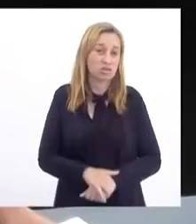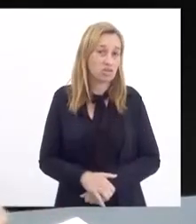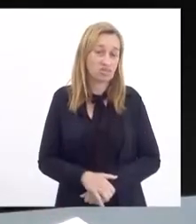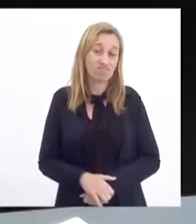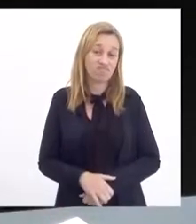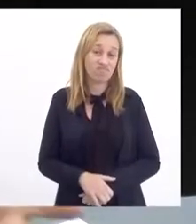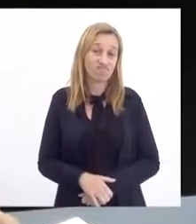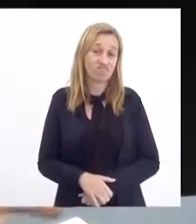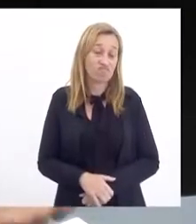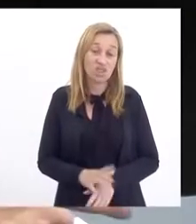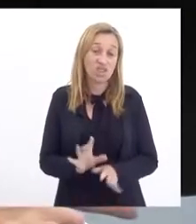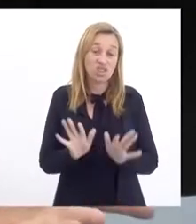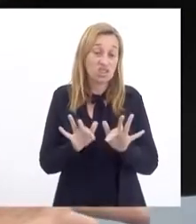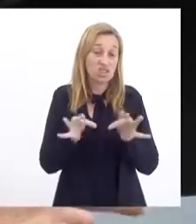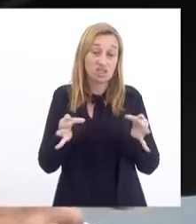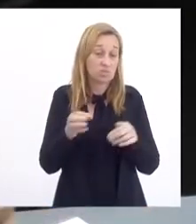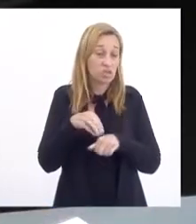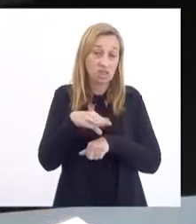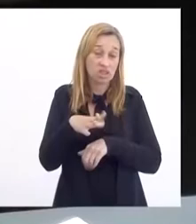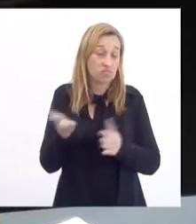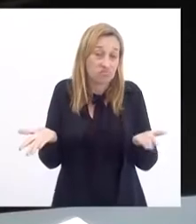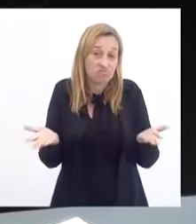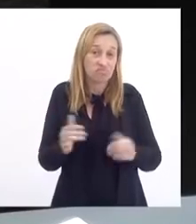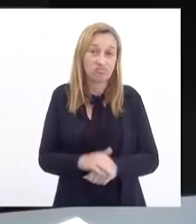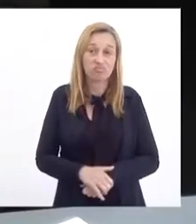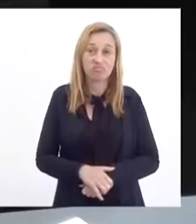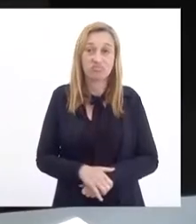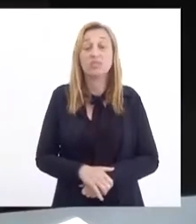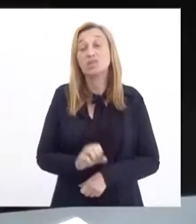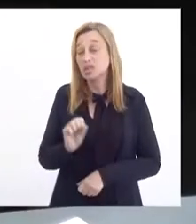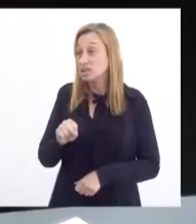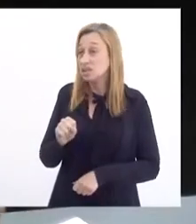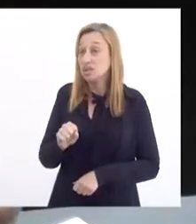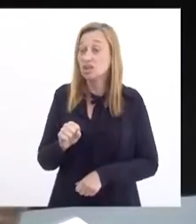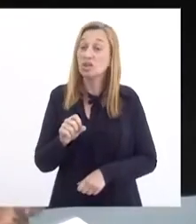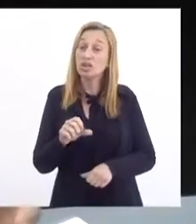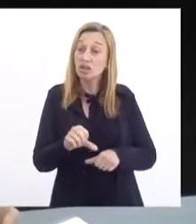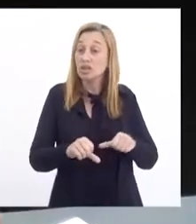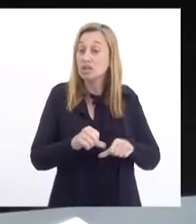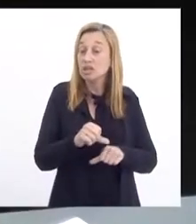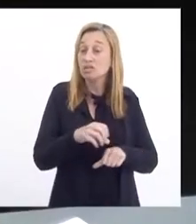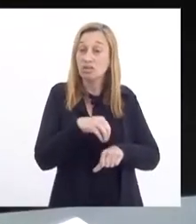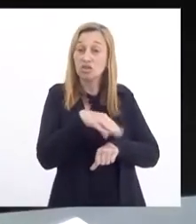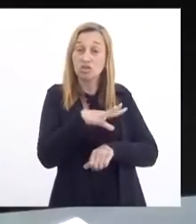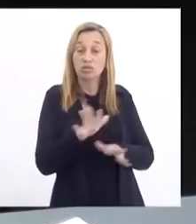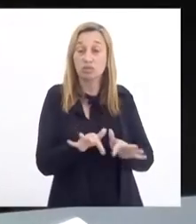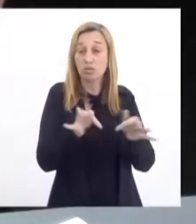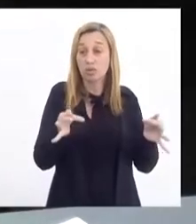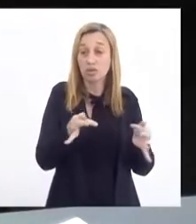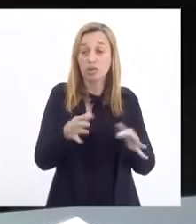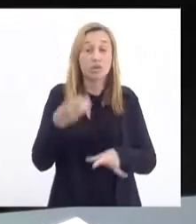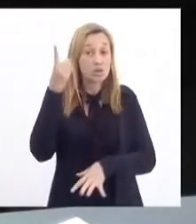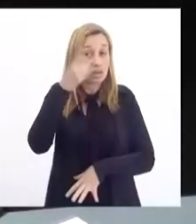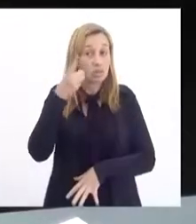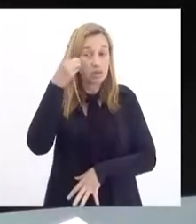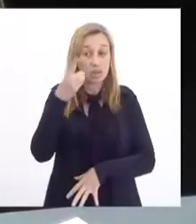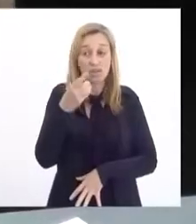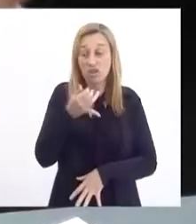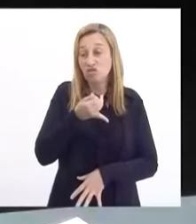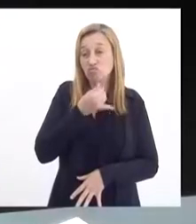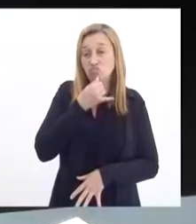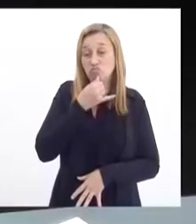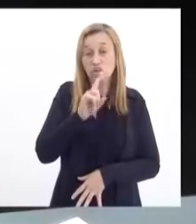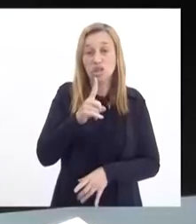Uma indicação. É no caso típico de indicação simples. Só que tem que cada vez que a gente transforma em indicação simples, o deputado fica aborrecido porque